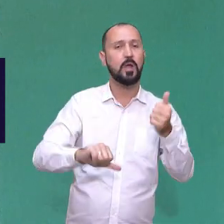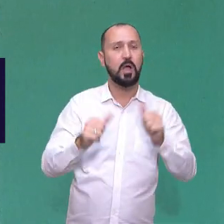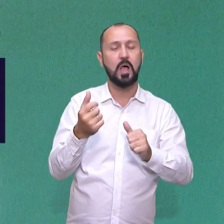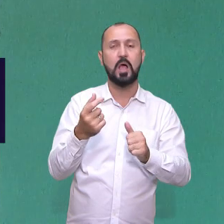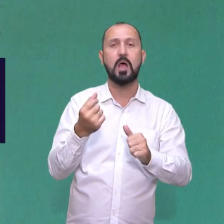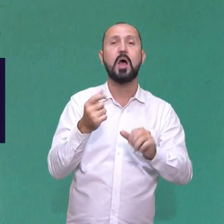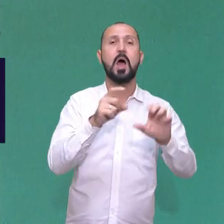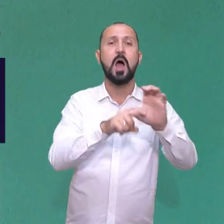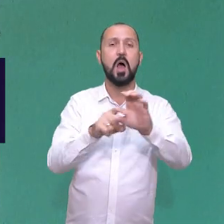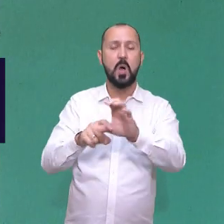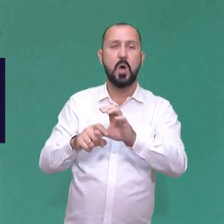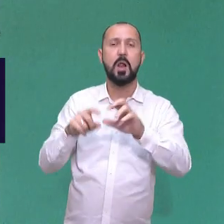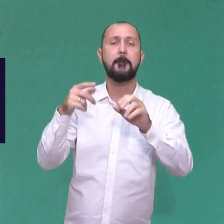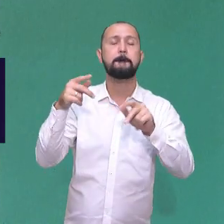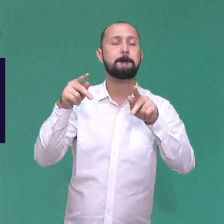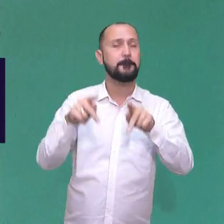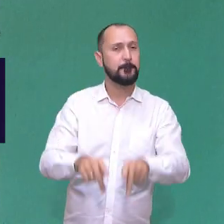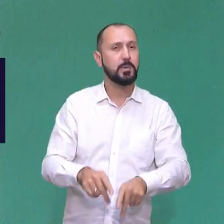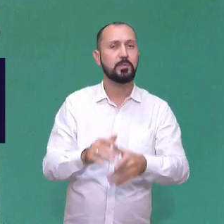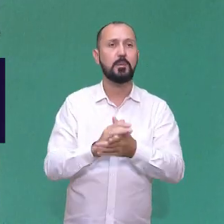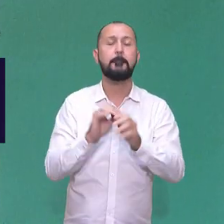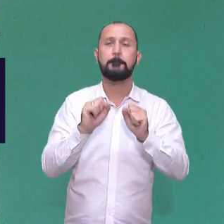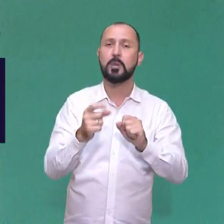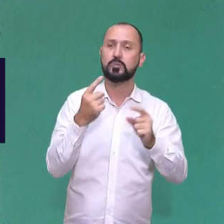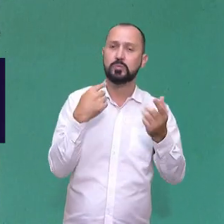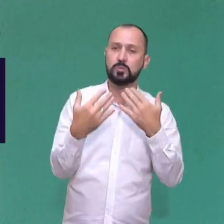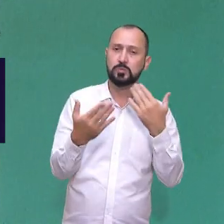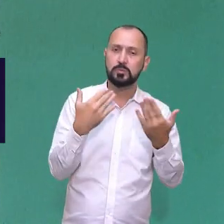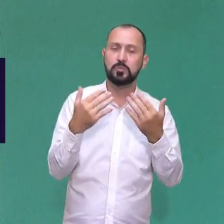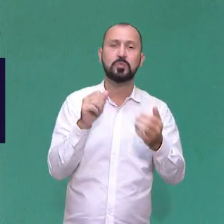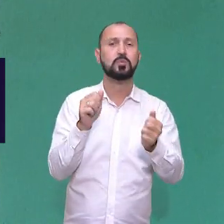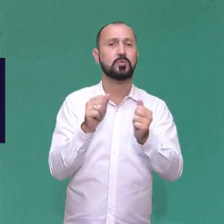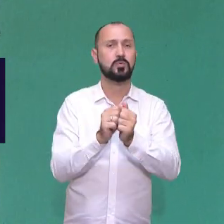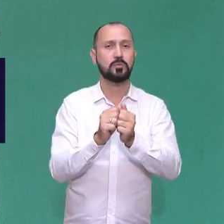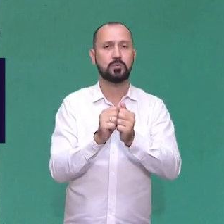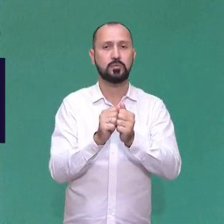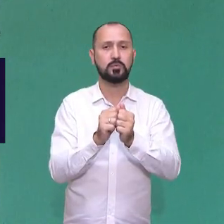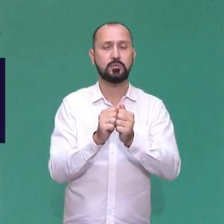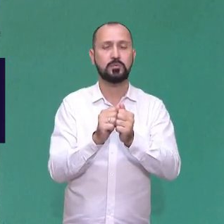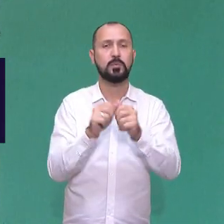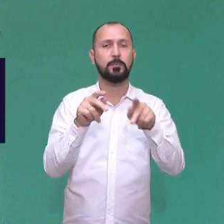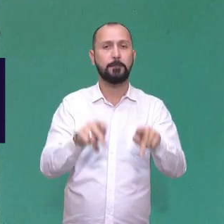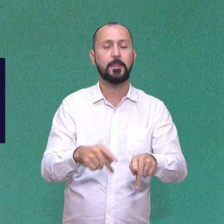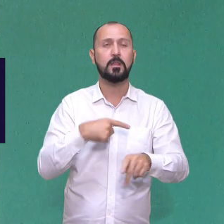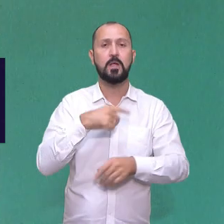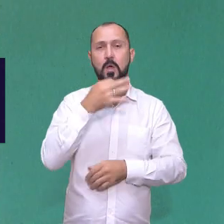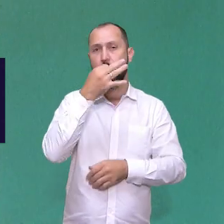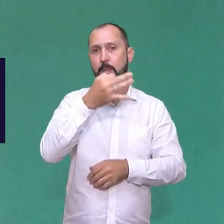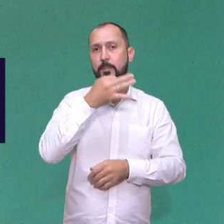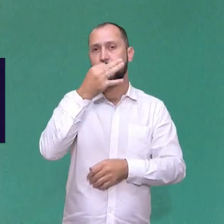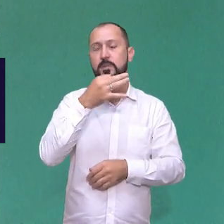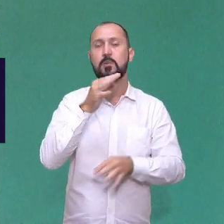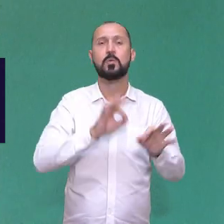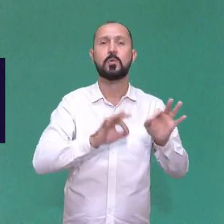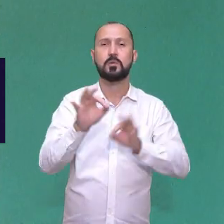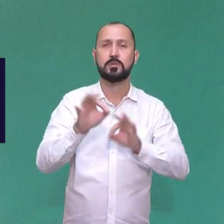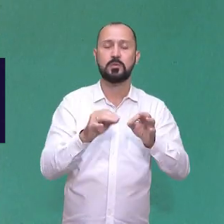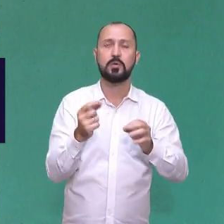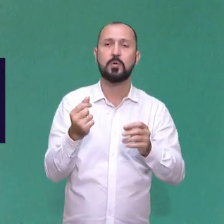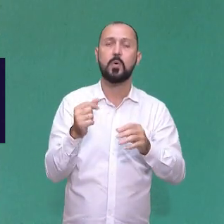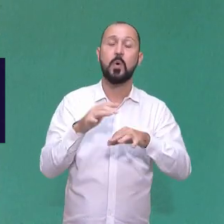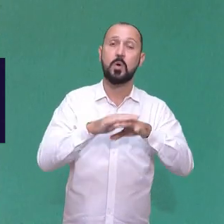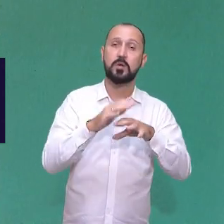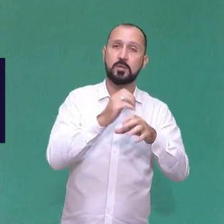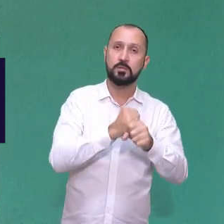públicas, outros segmentos organizados que analisam contas públicas e eles podem, obviamente, discutir isso amplamente com a população,